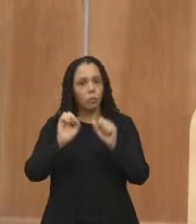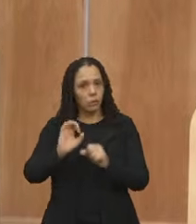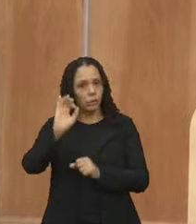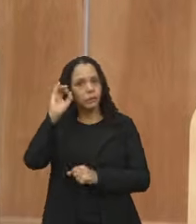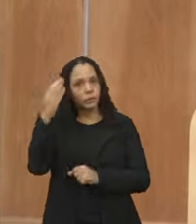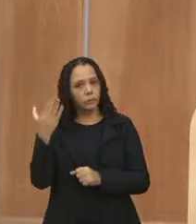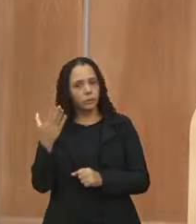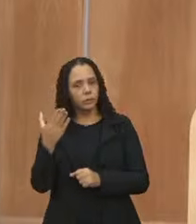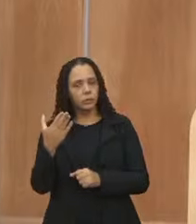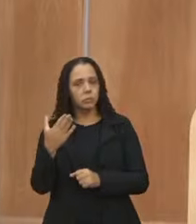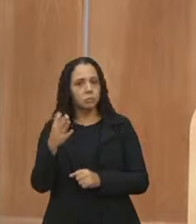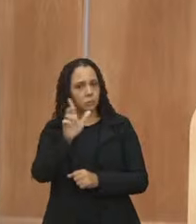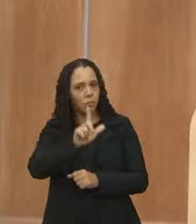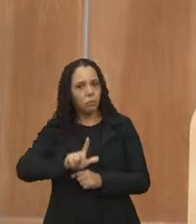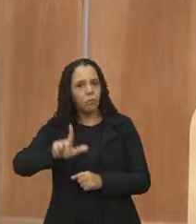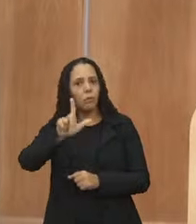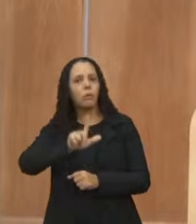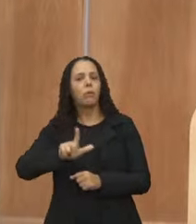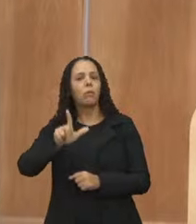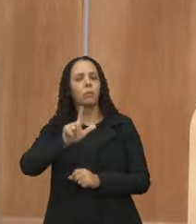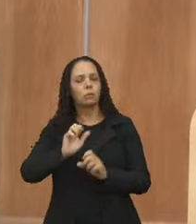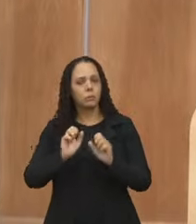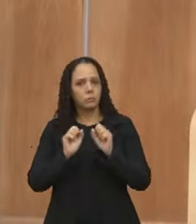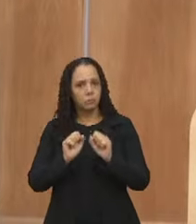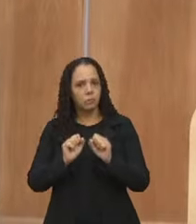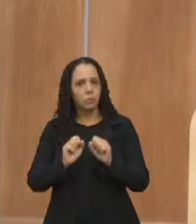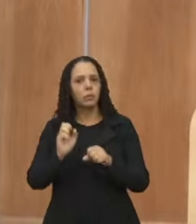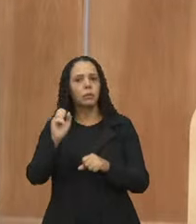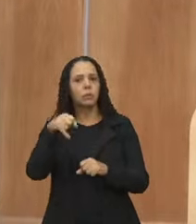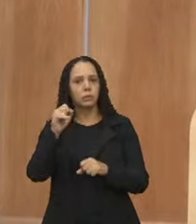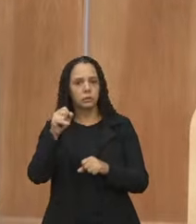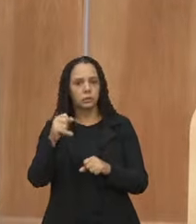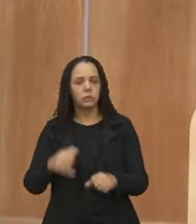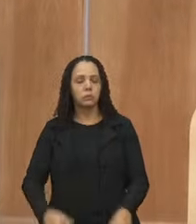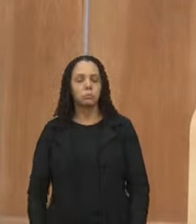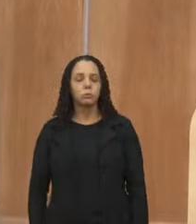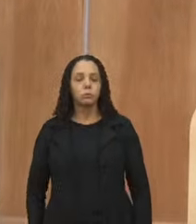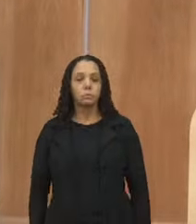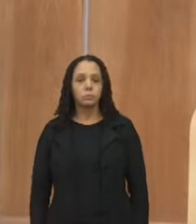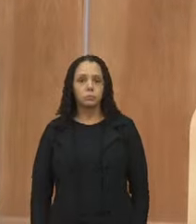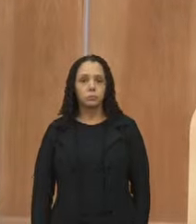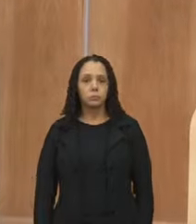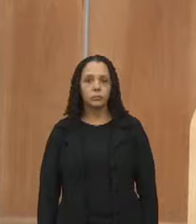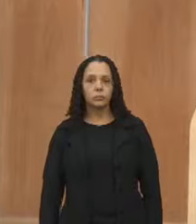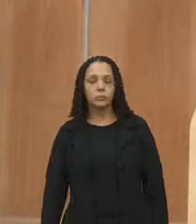dentro de uma concorrência que você tem de mercado, de outras escolas, por exemplo,